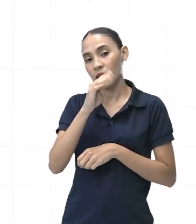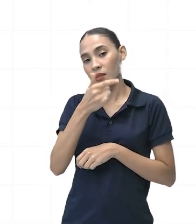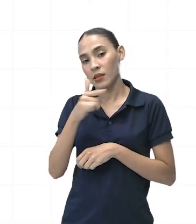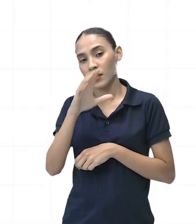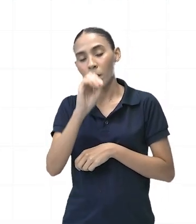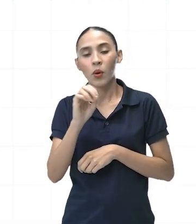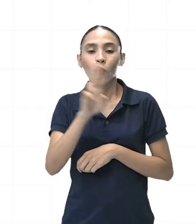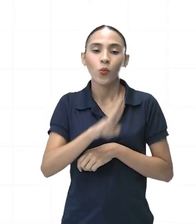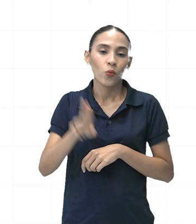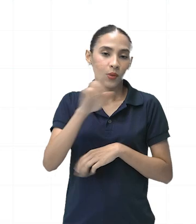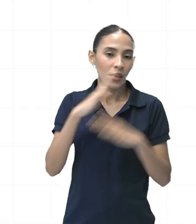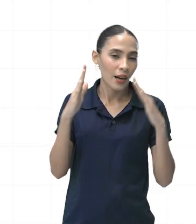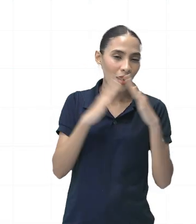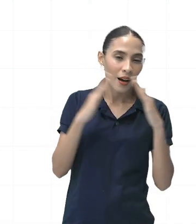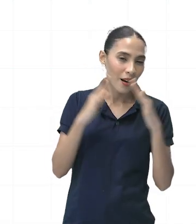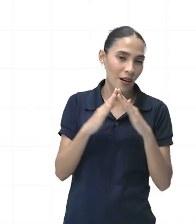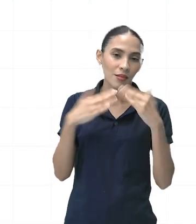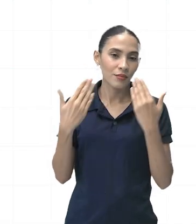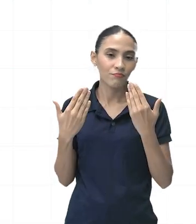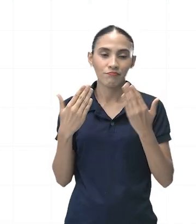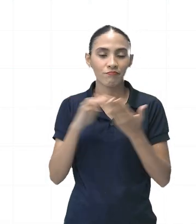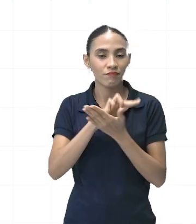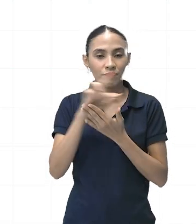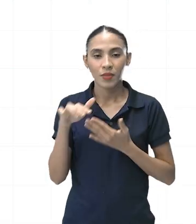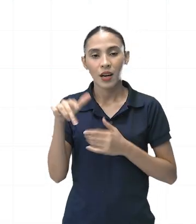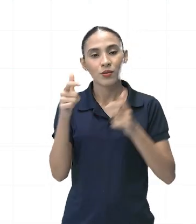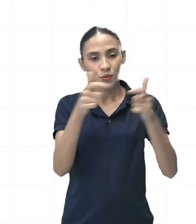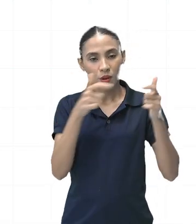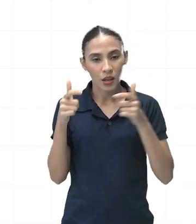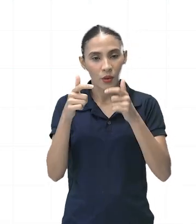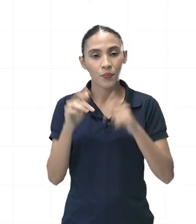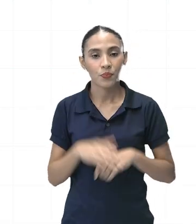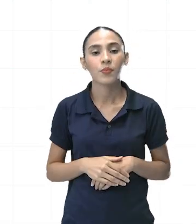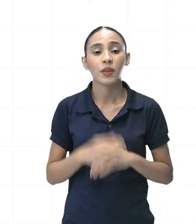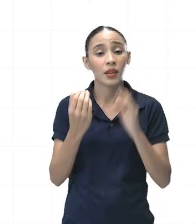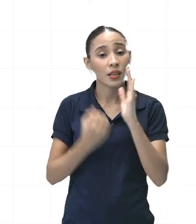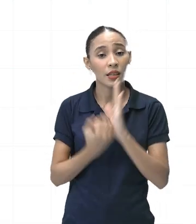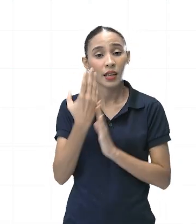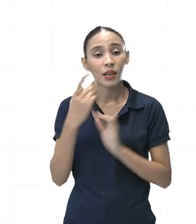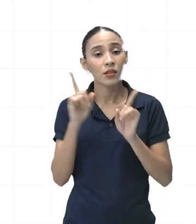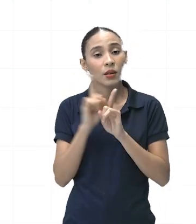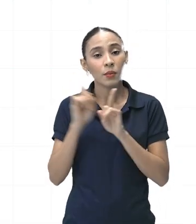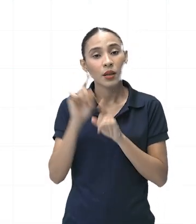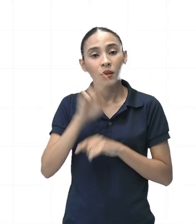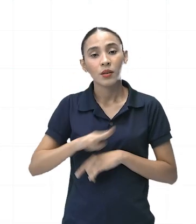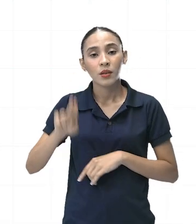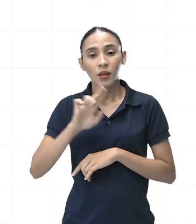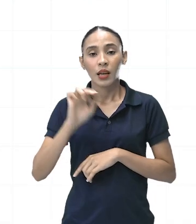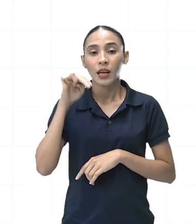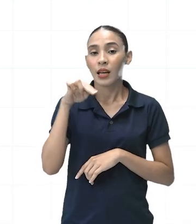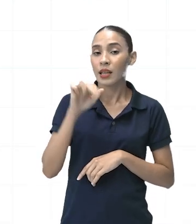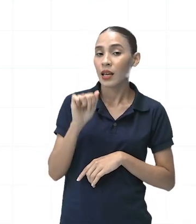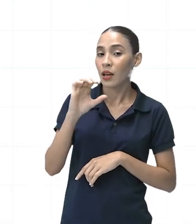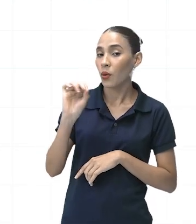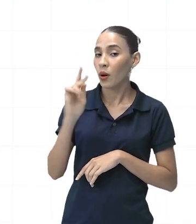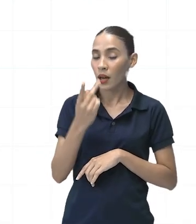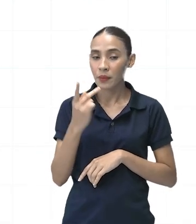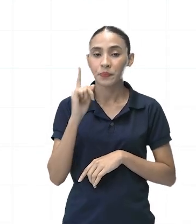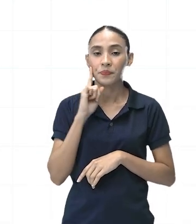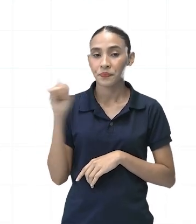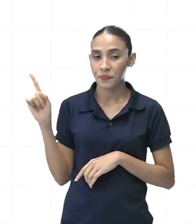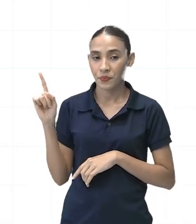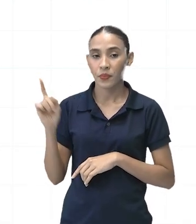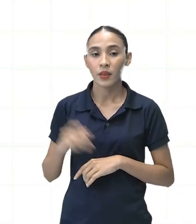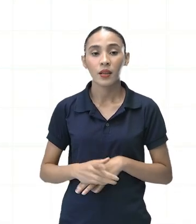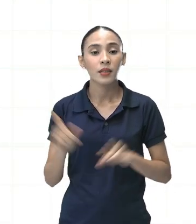utilizado ali, temos na cozinha, lá na área de serviço, no tanque. Ele é feito a partir, então, do hidróxido de sódio, tem